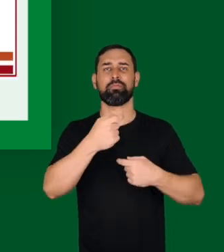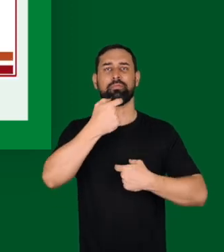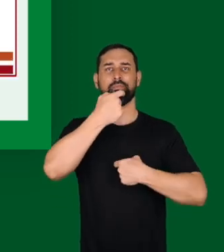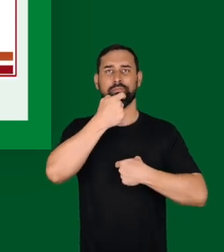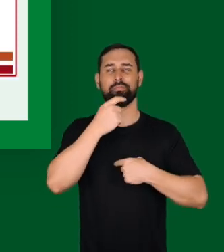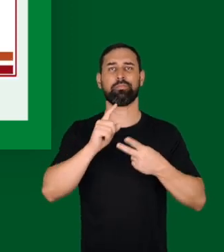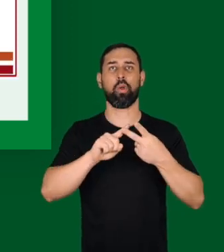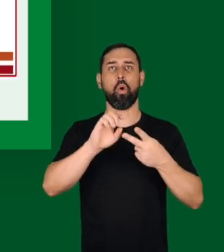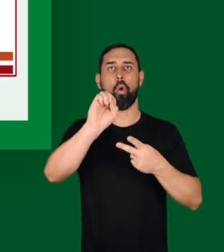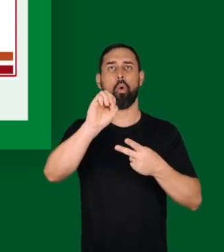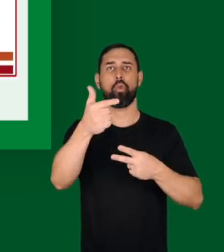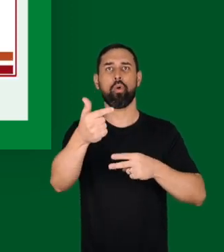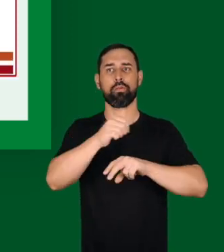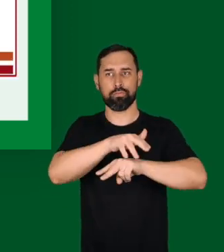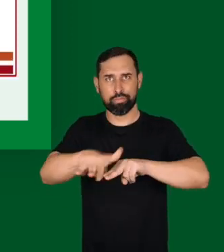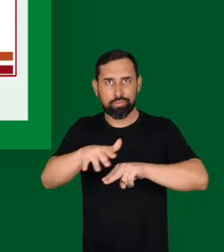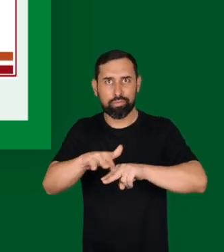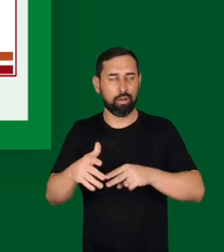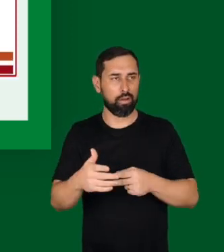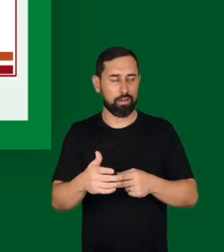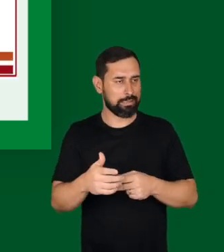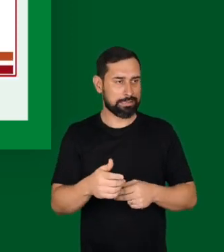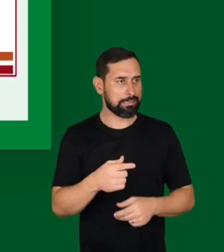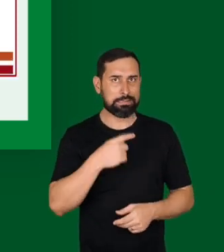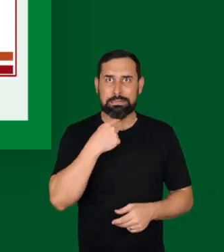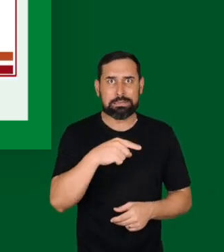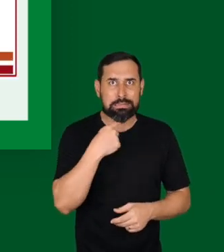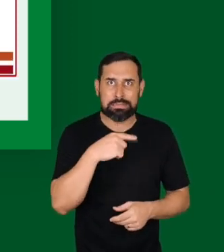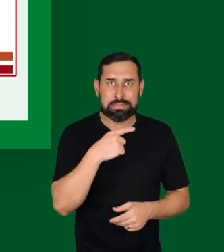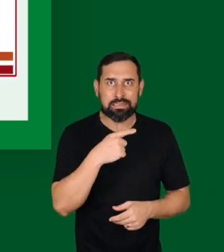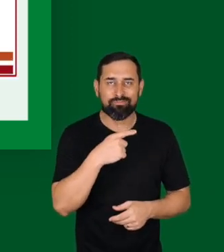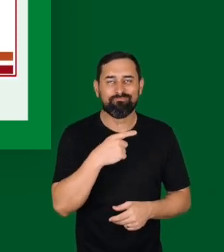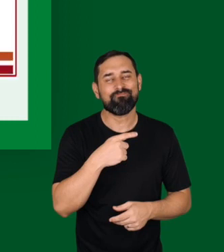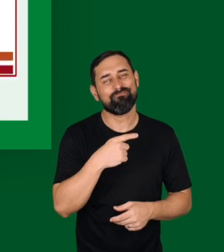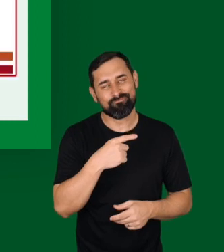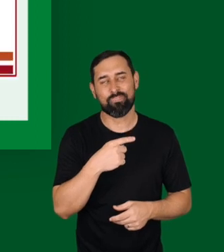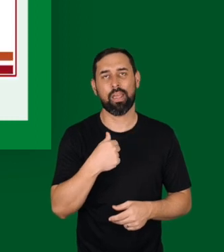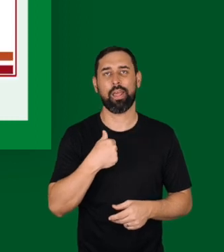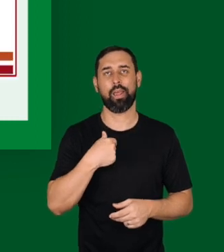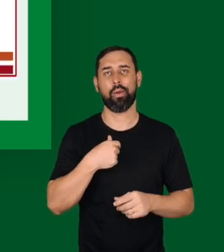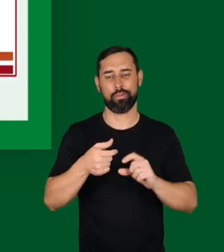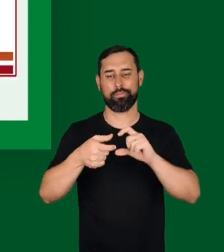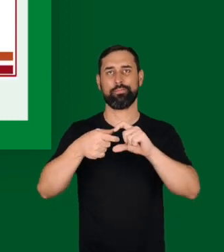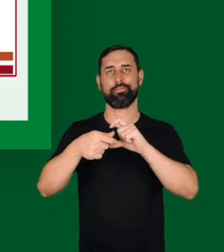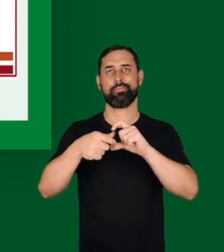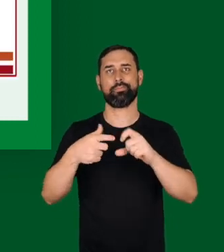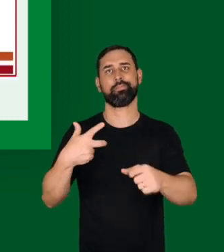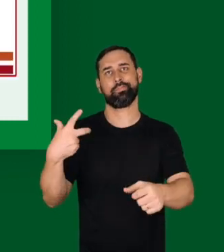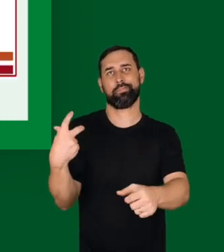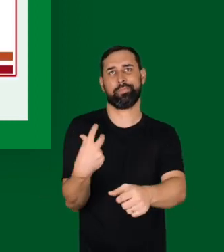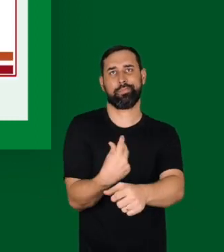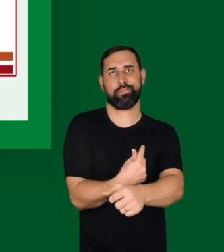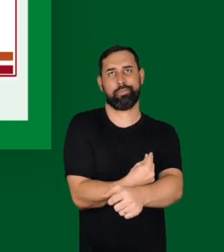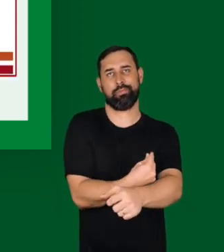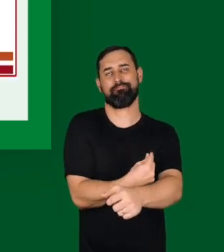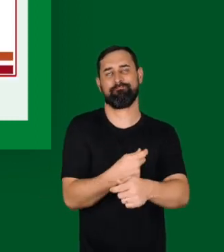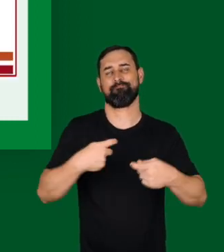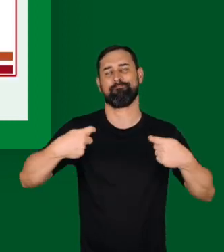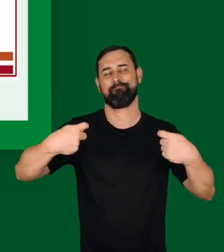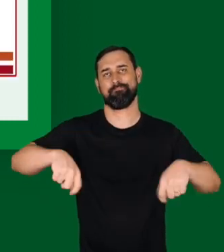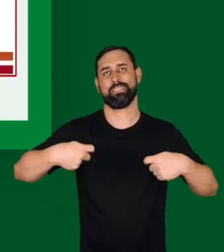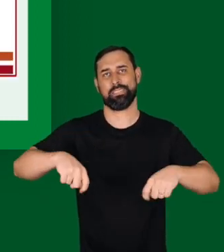tendo aberto via aérea, menos eu tendo dado oxigênio e comprimindo, a frequência cardíaca ainda está abaixo de 60. Aí sim eu vou fazer a